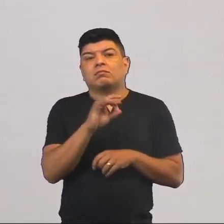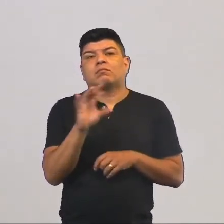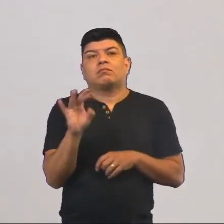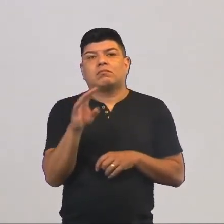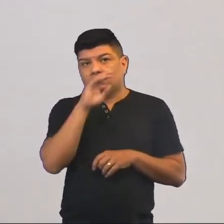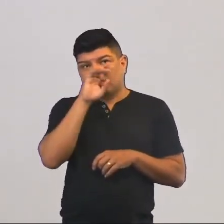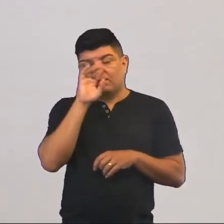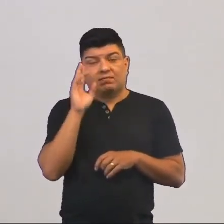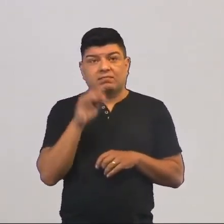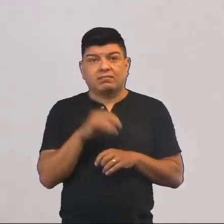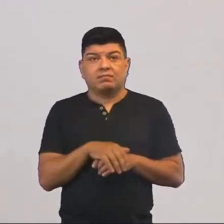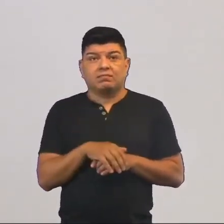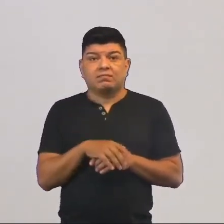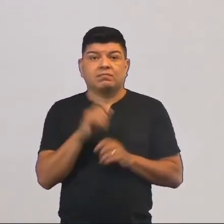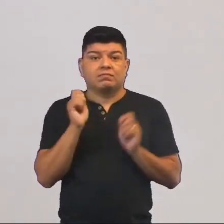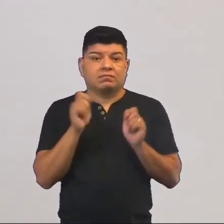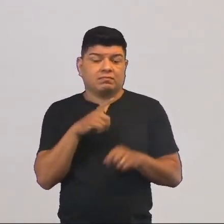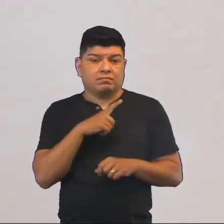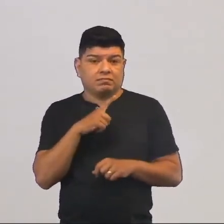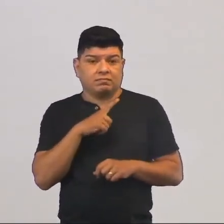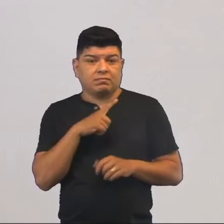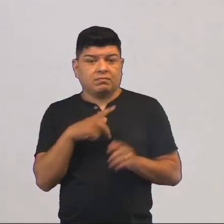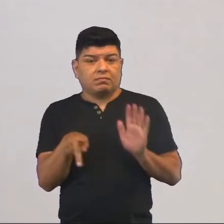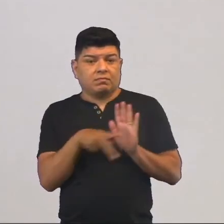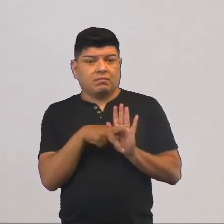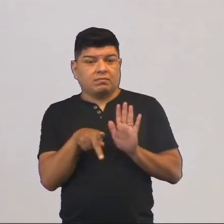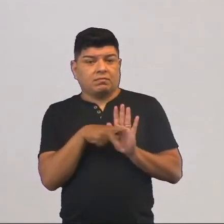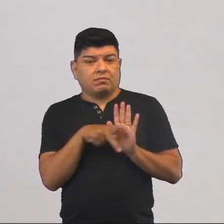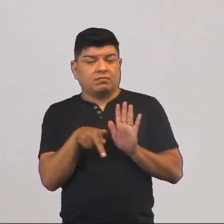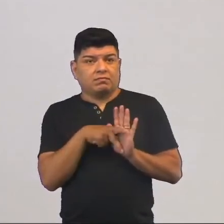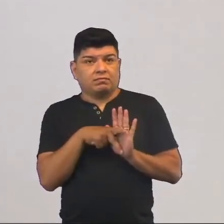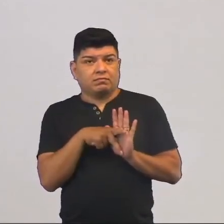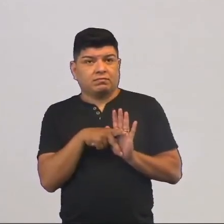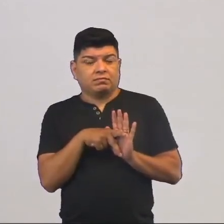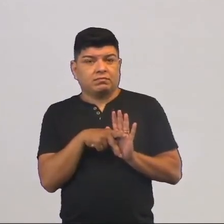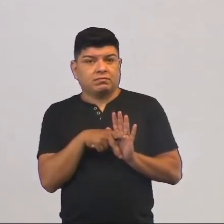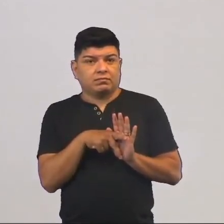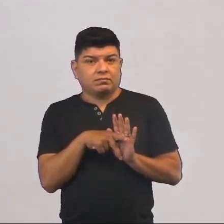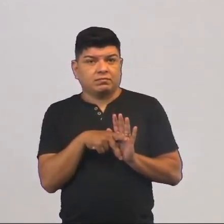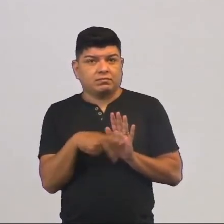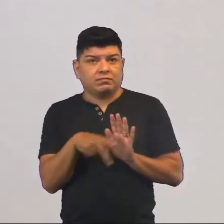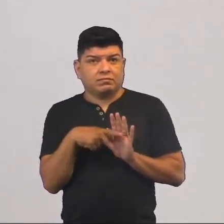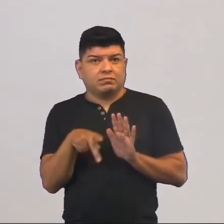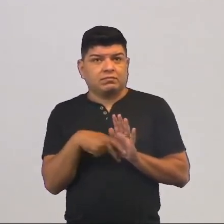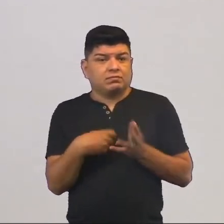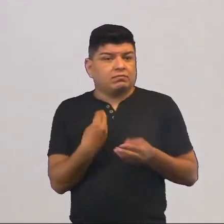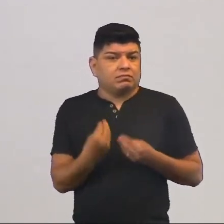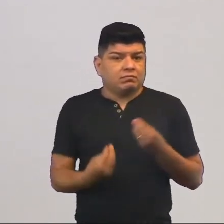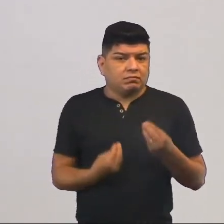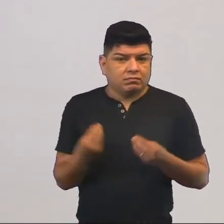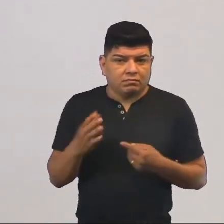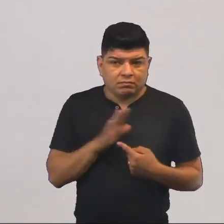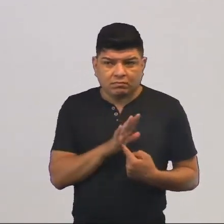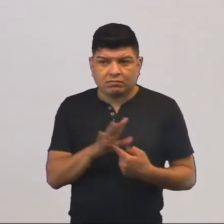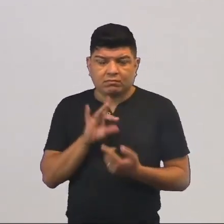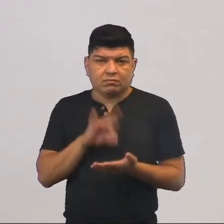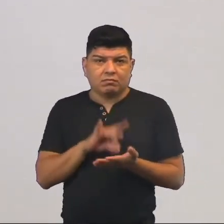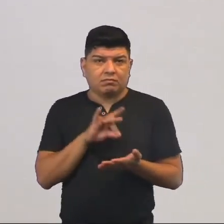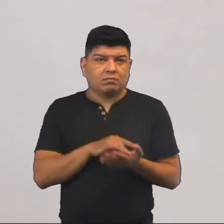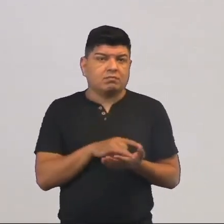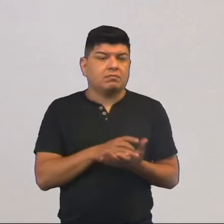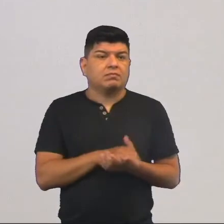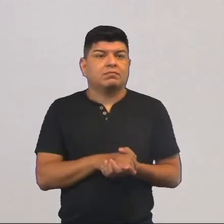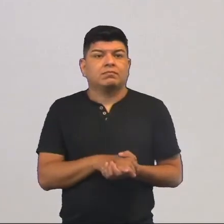cada civilização possui a sua própria maneira de retratar a sua